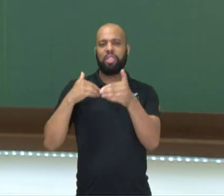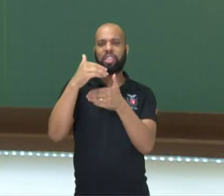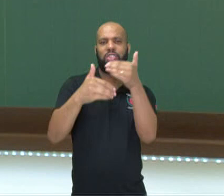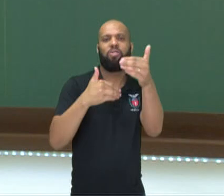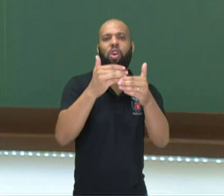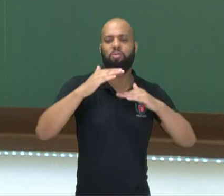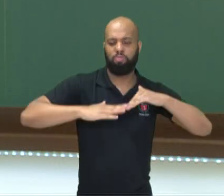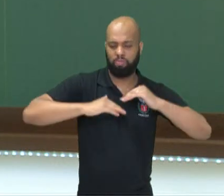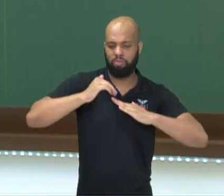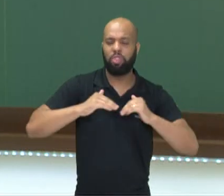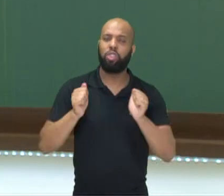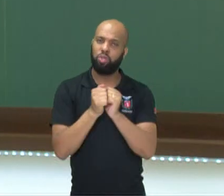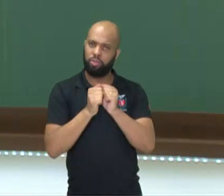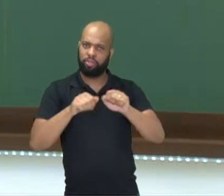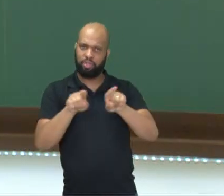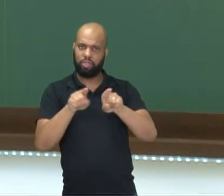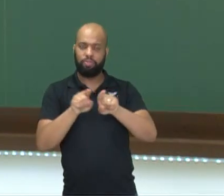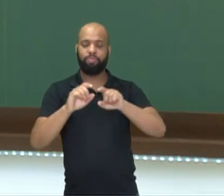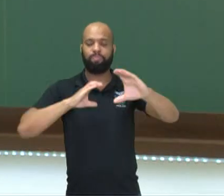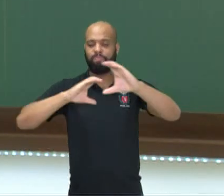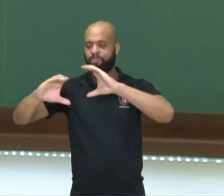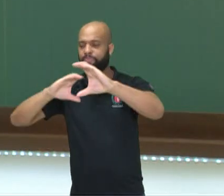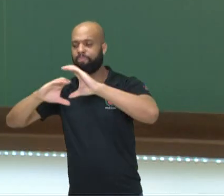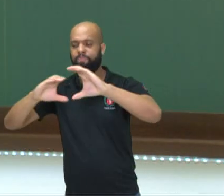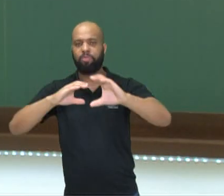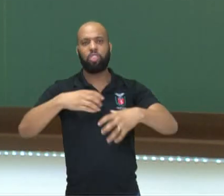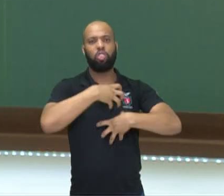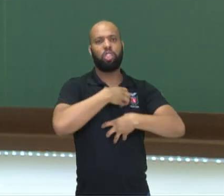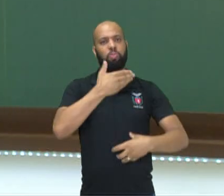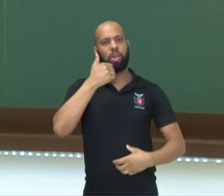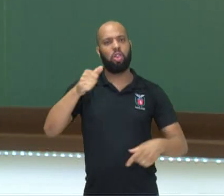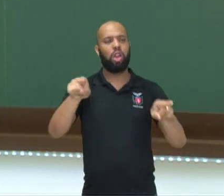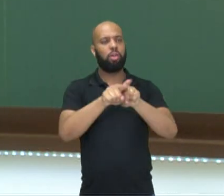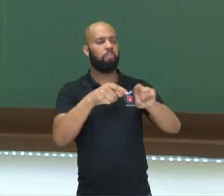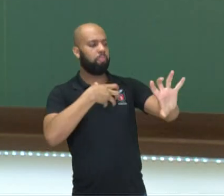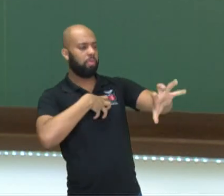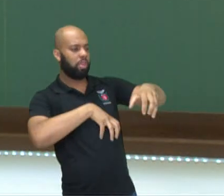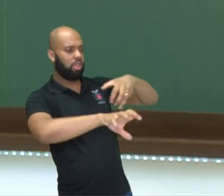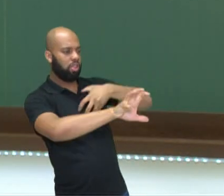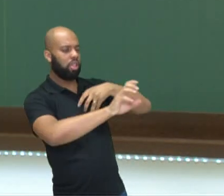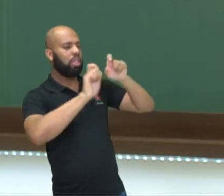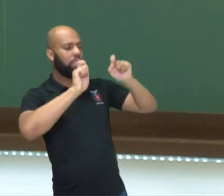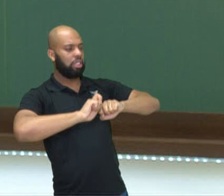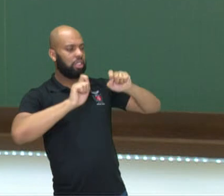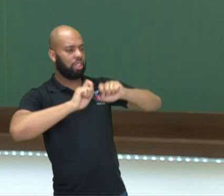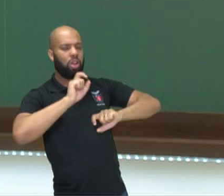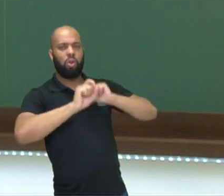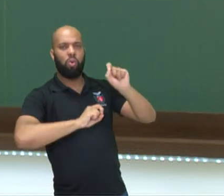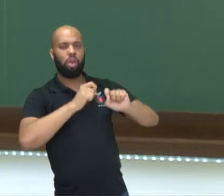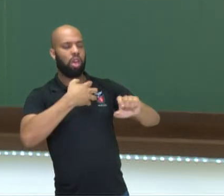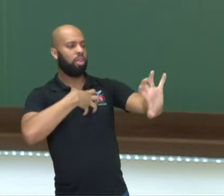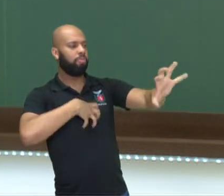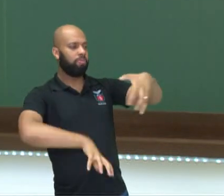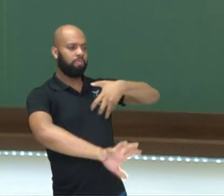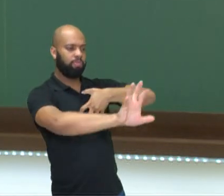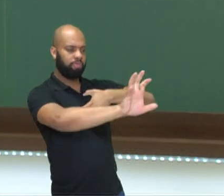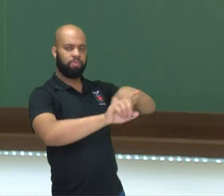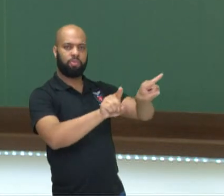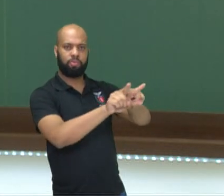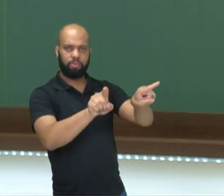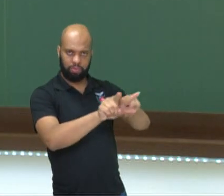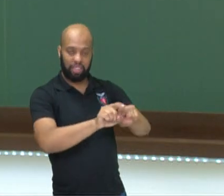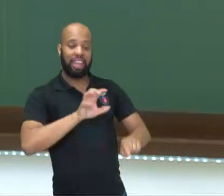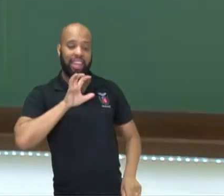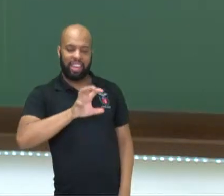com as pessoas, a nossa comunicação, a nossa empatia, a capacidade de nos colocarmos no lugar dos